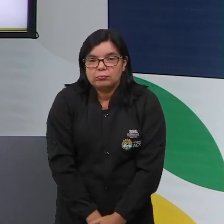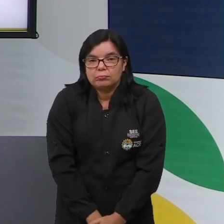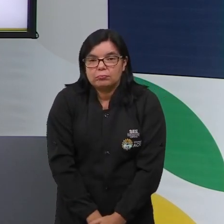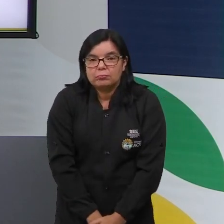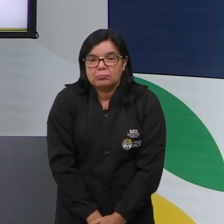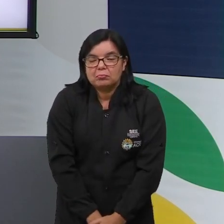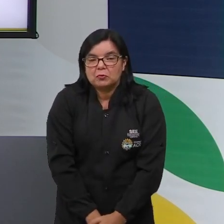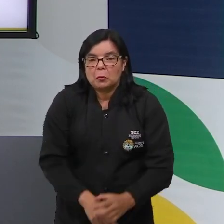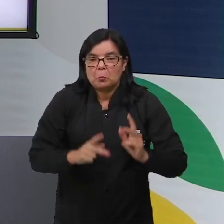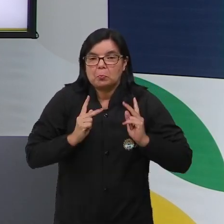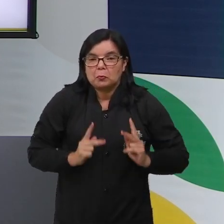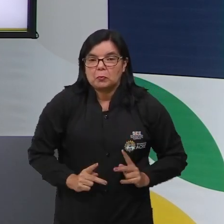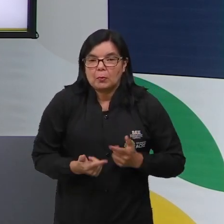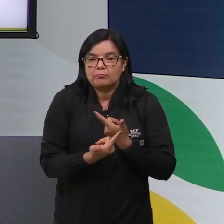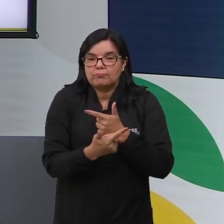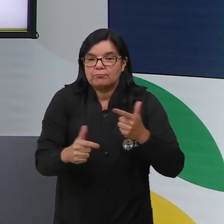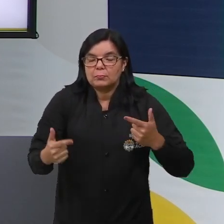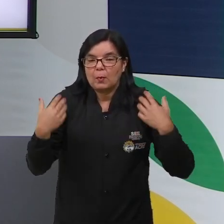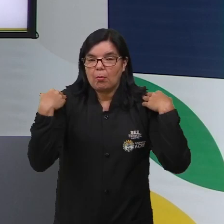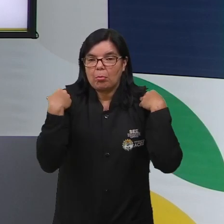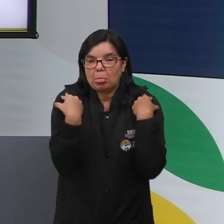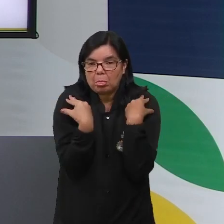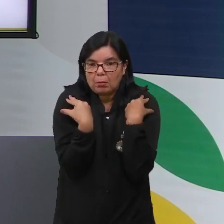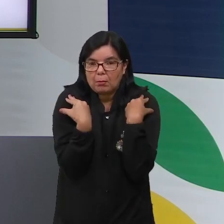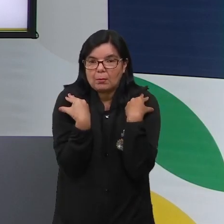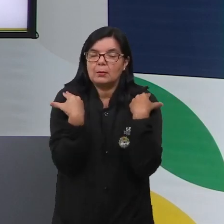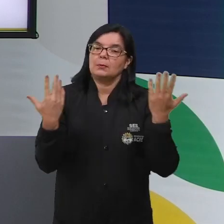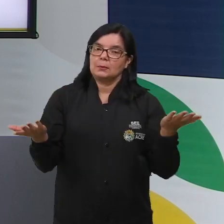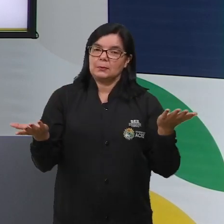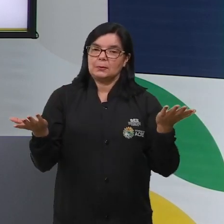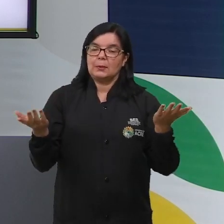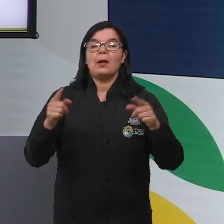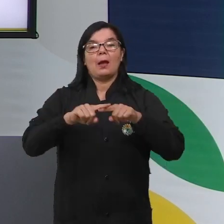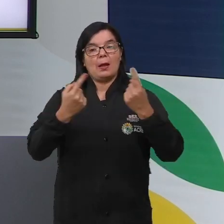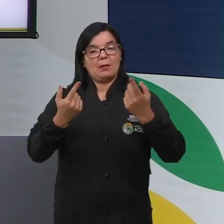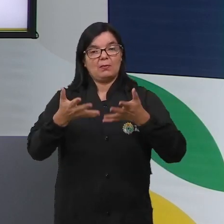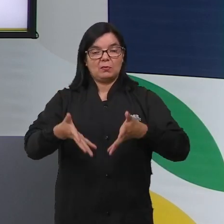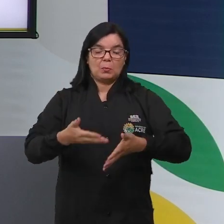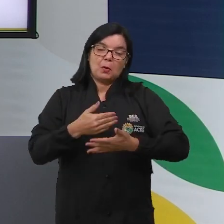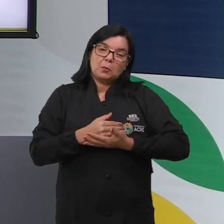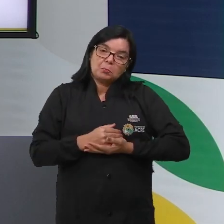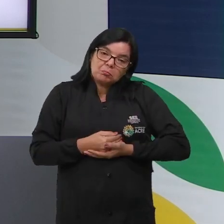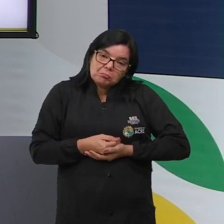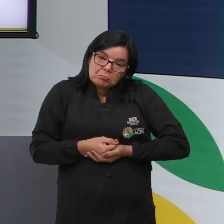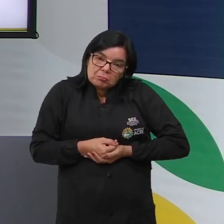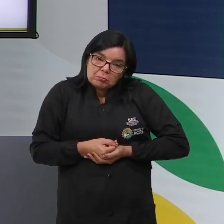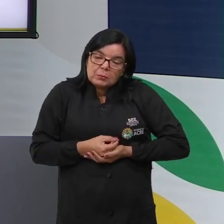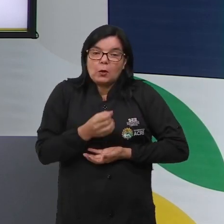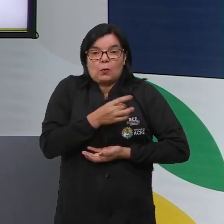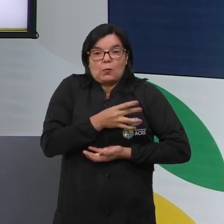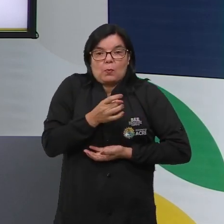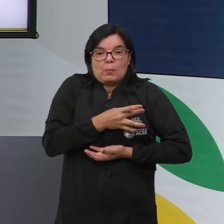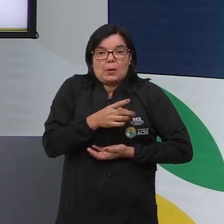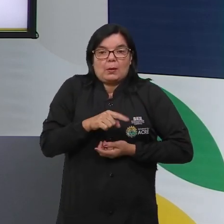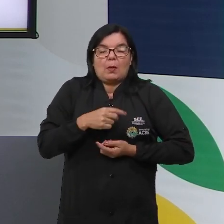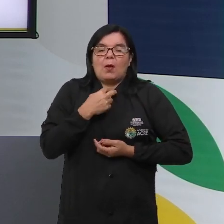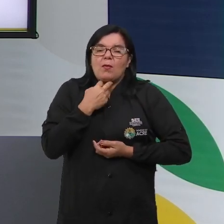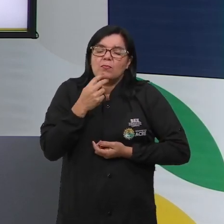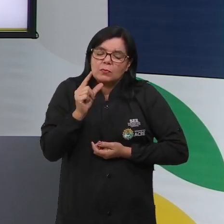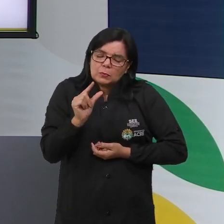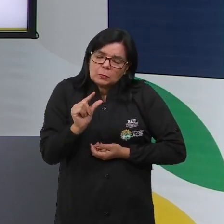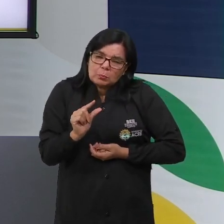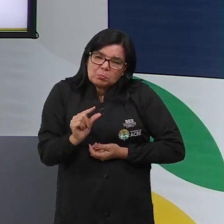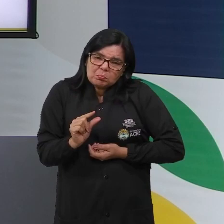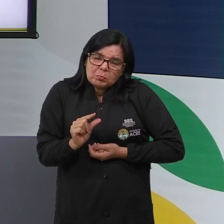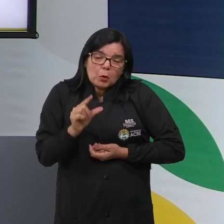sem nenhuma postura, os ombros caídos ali, as mãozinhas aqui com medo. A voz